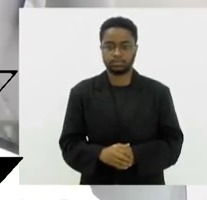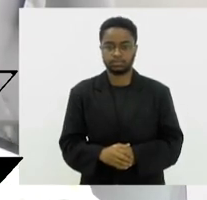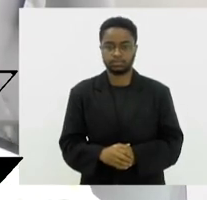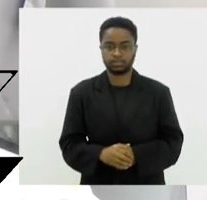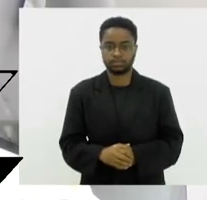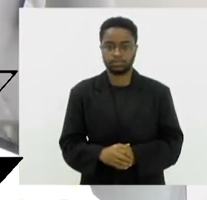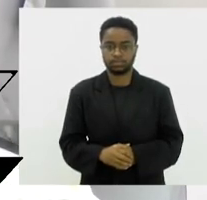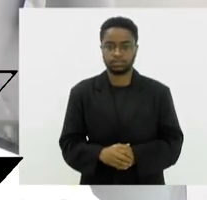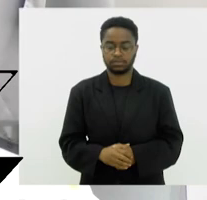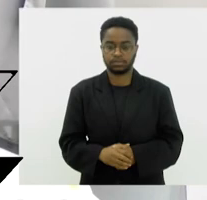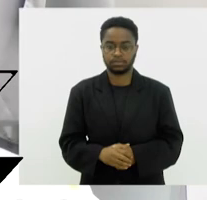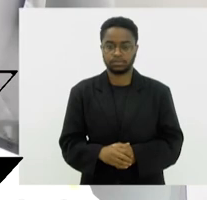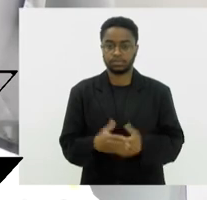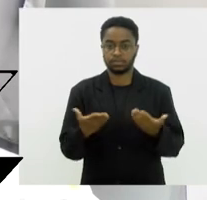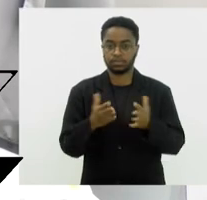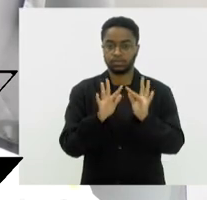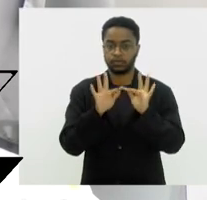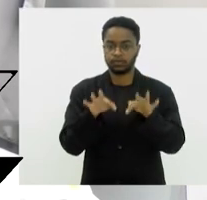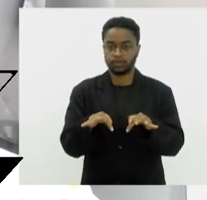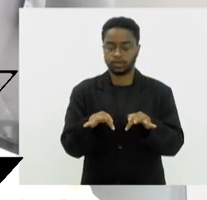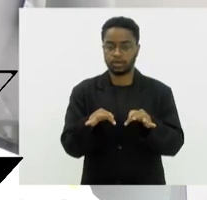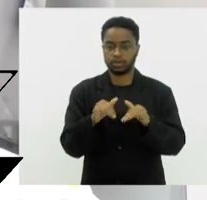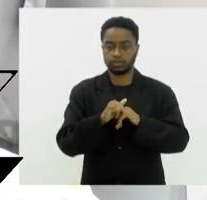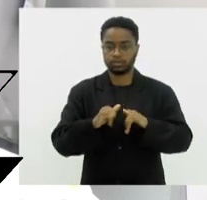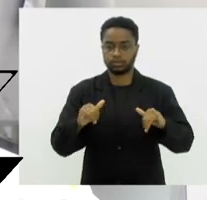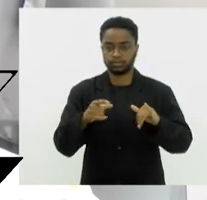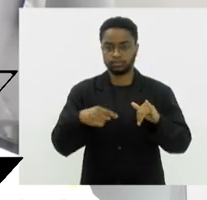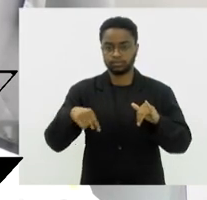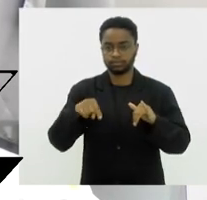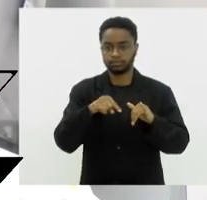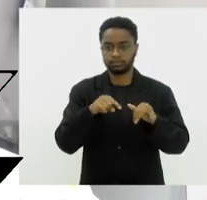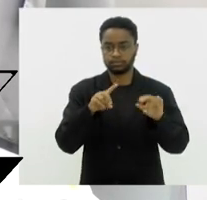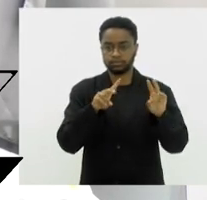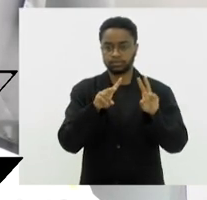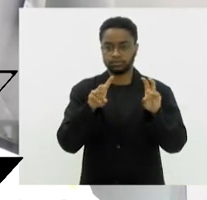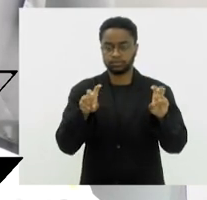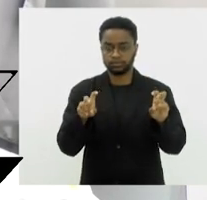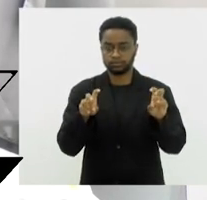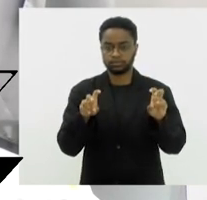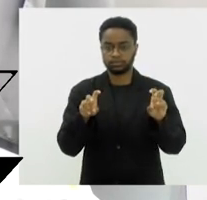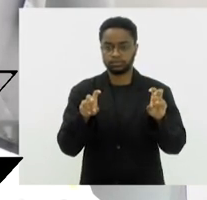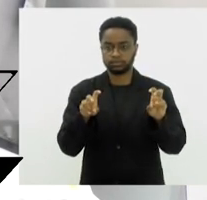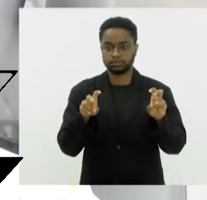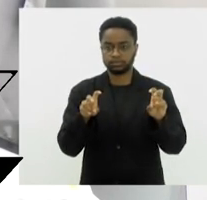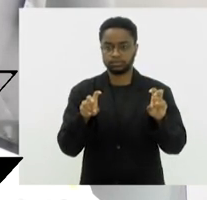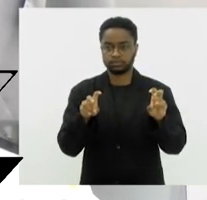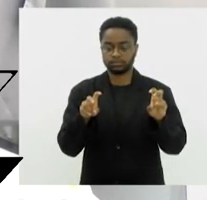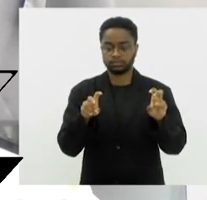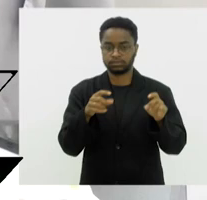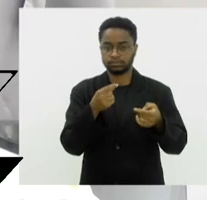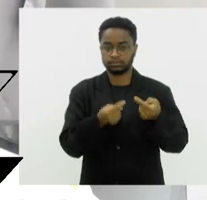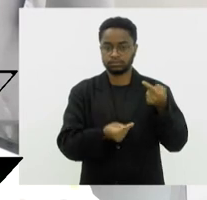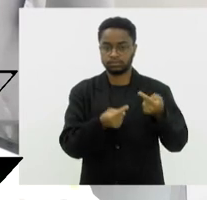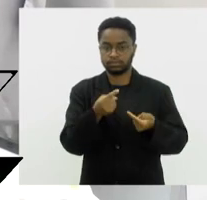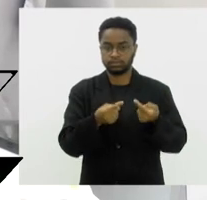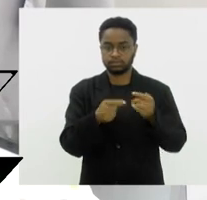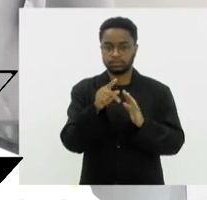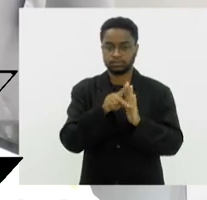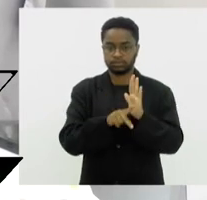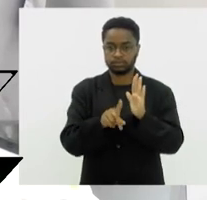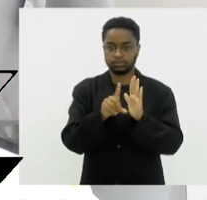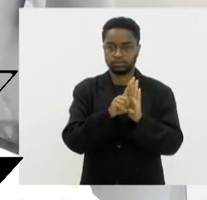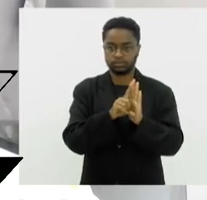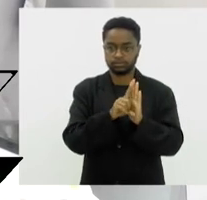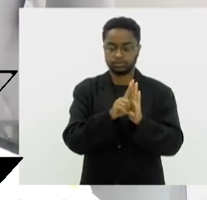a considerações finais do assunto trazido à colação durante as discussões sobre projetos de lei